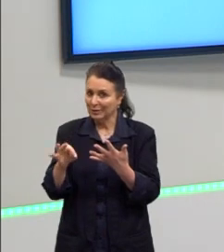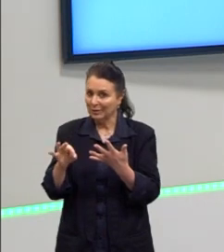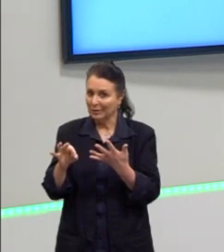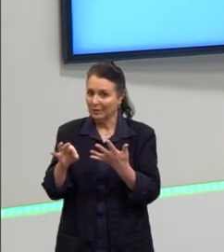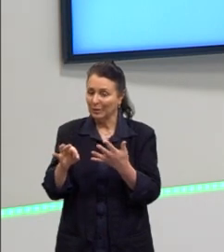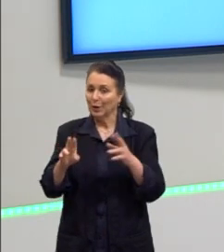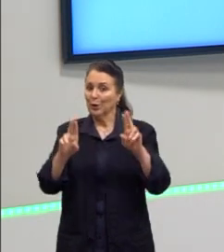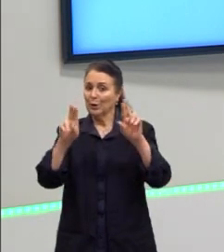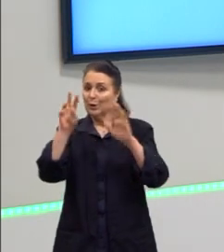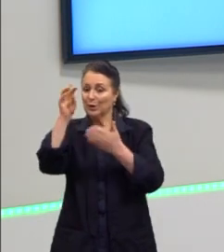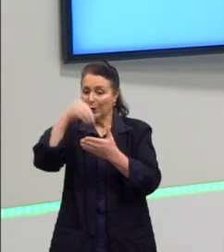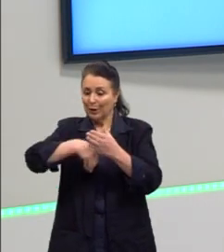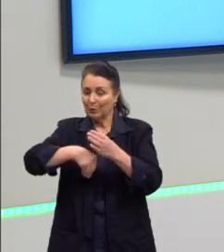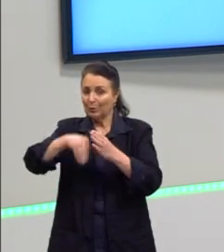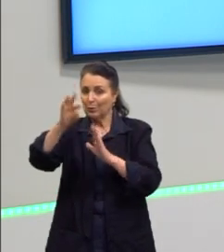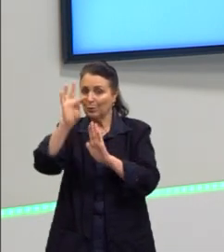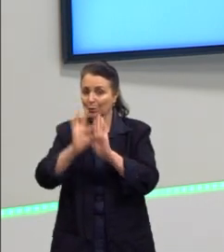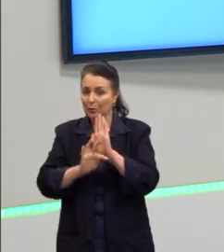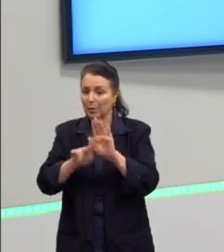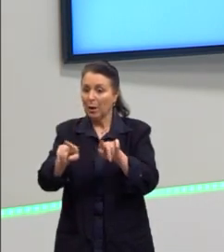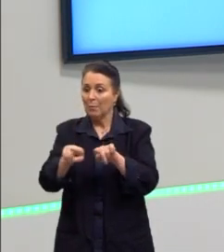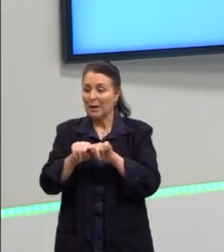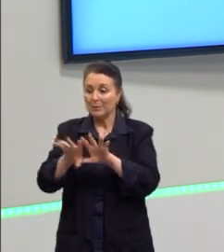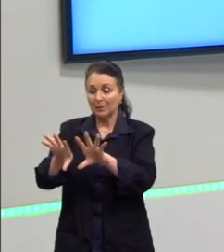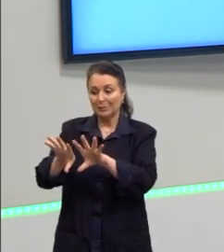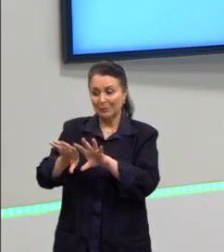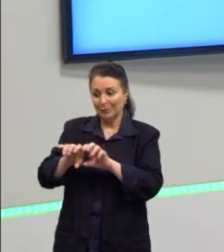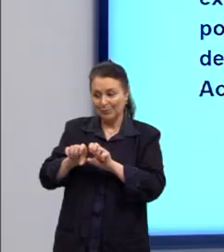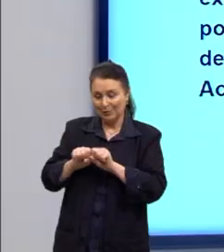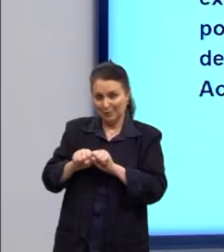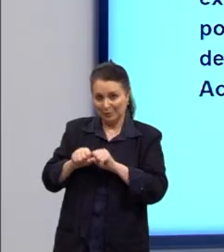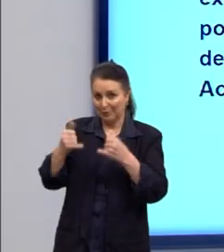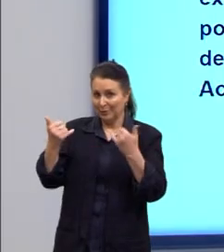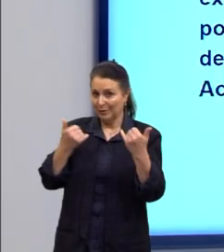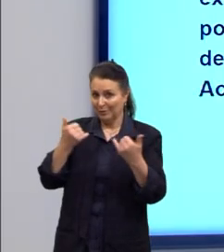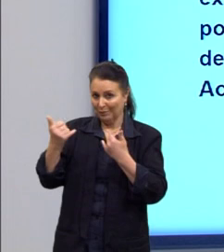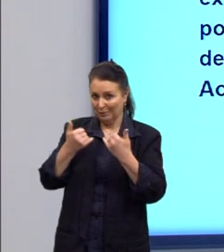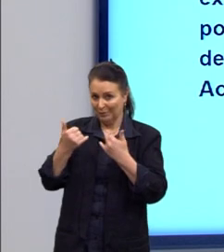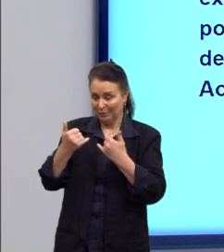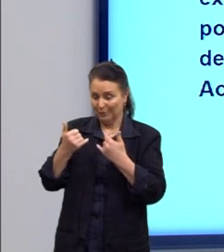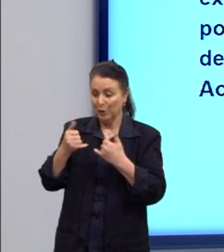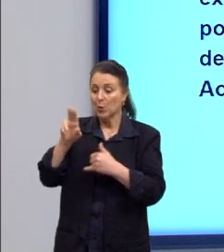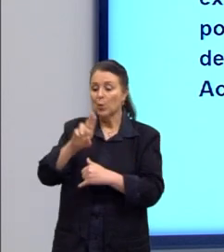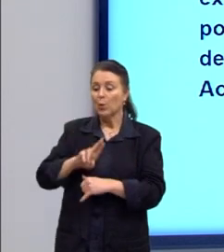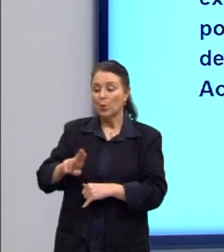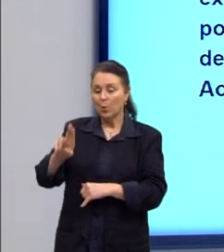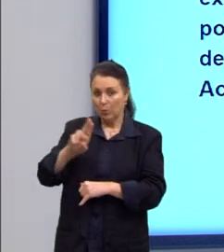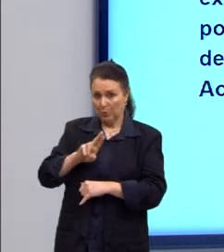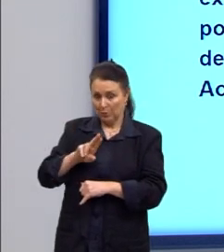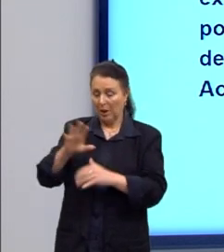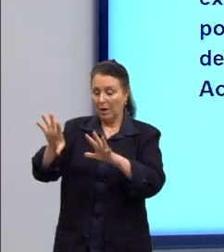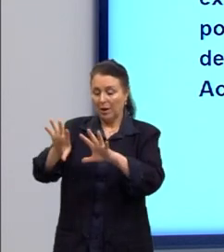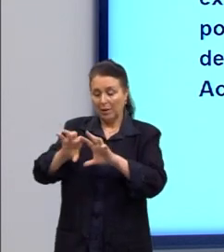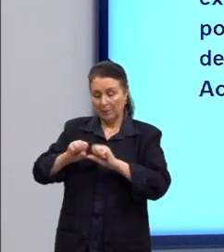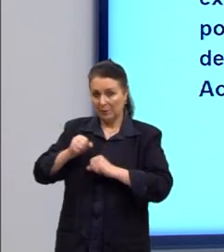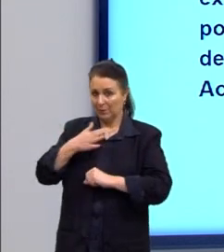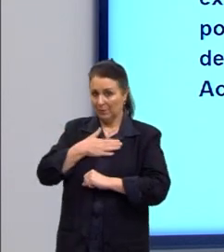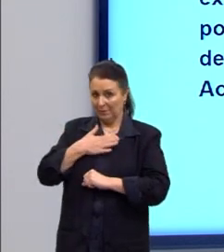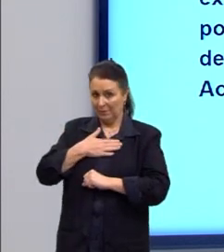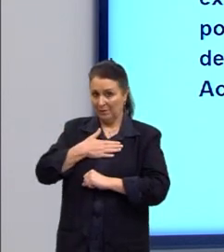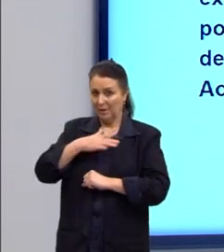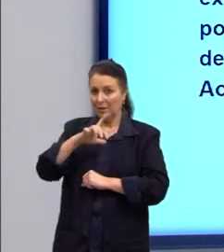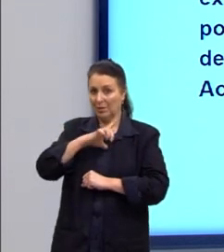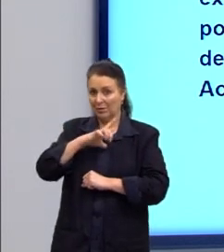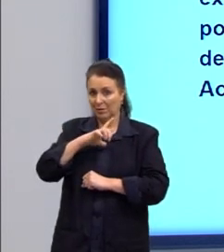trecho mas eu vou me apropriar daquela informação e é através da apropriação que eu tenho